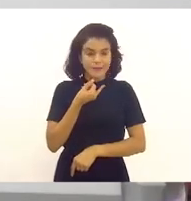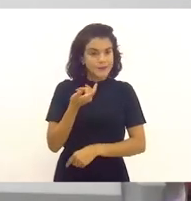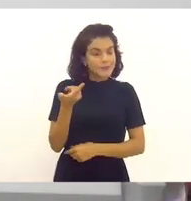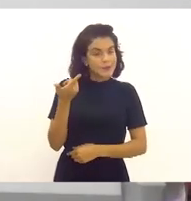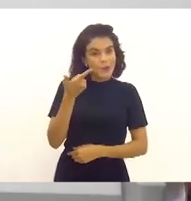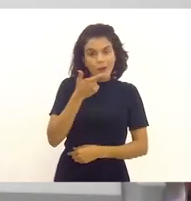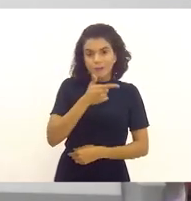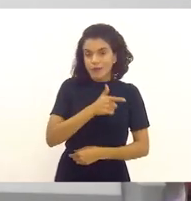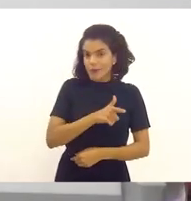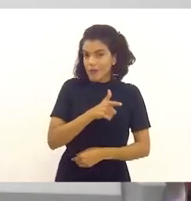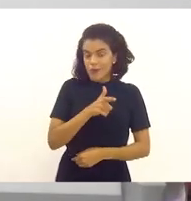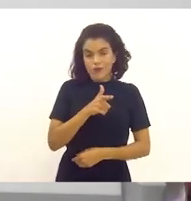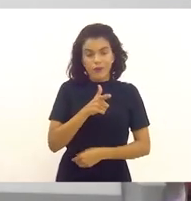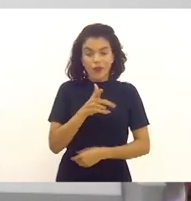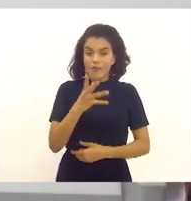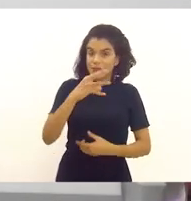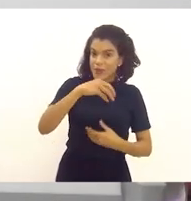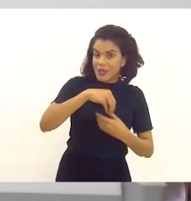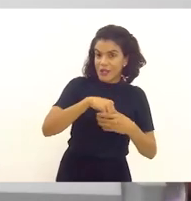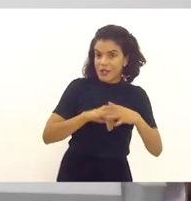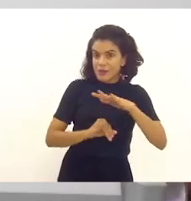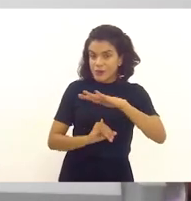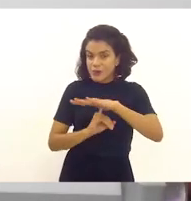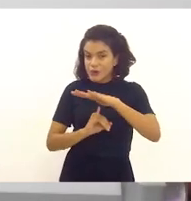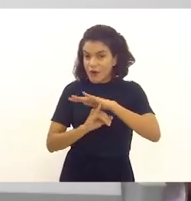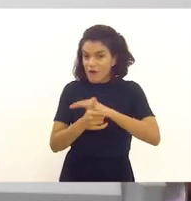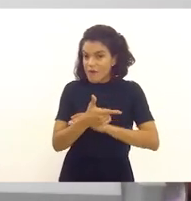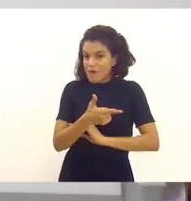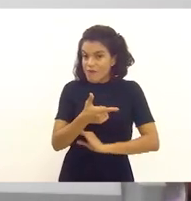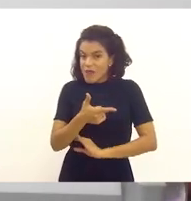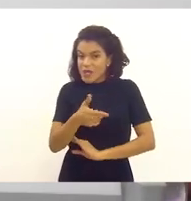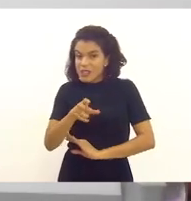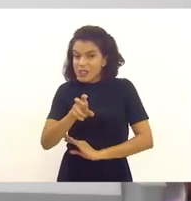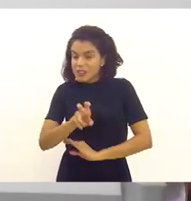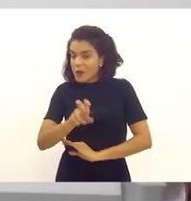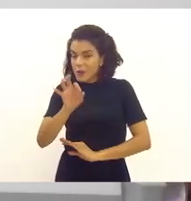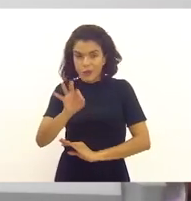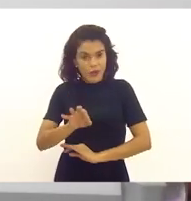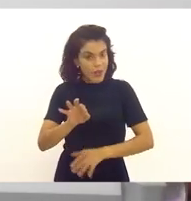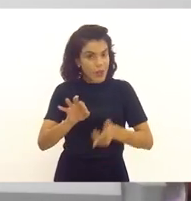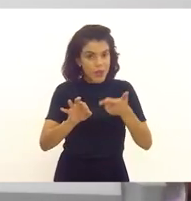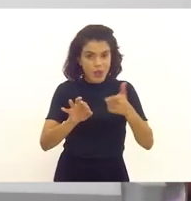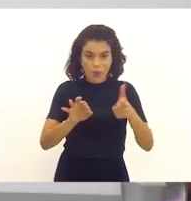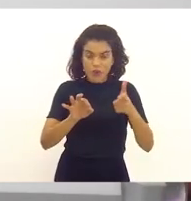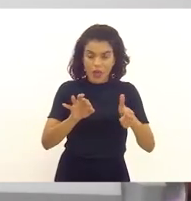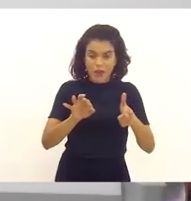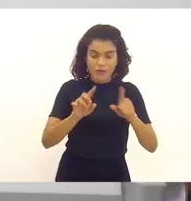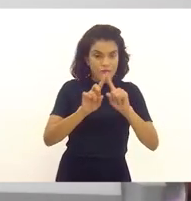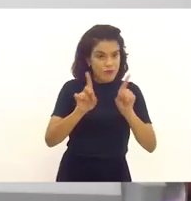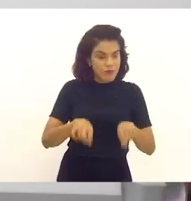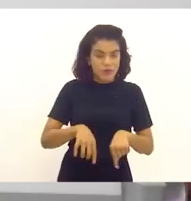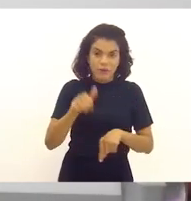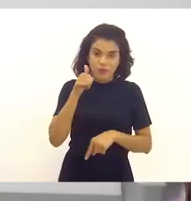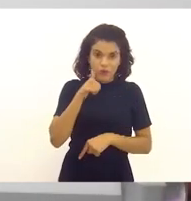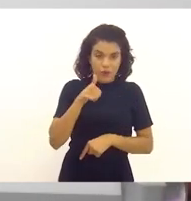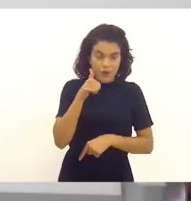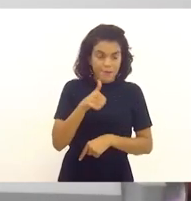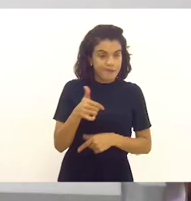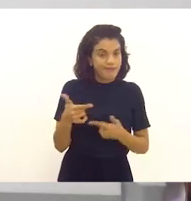da nossa instituição a 20% a 25% do efetivo nós não